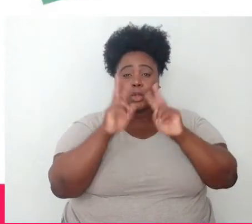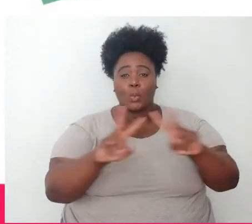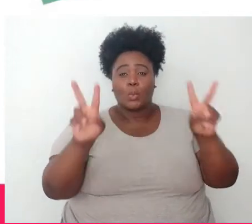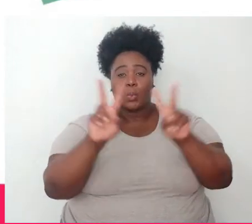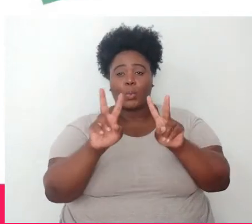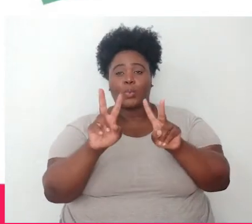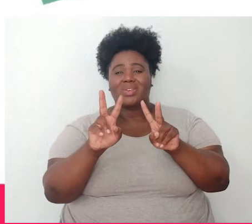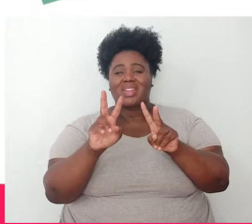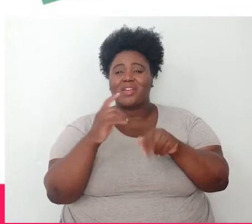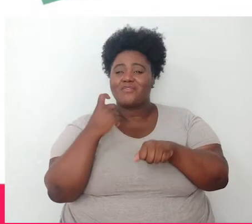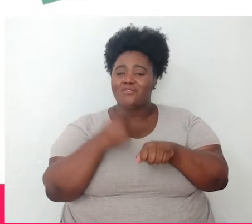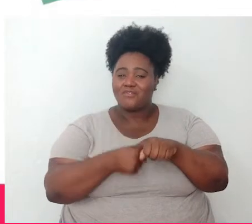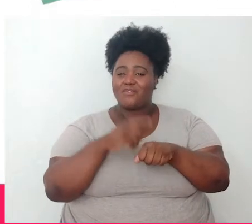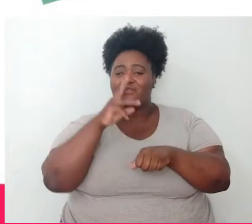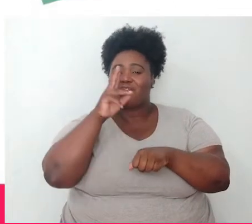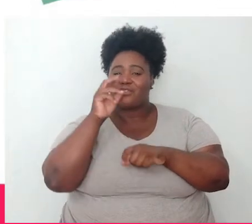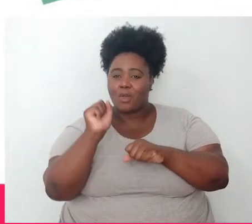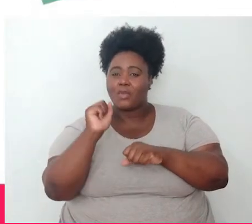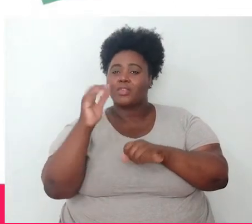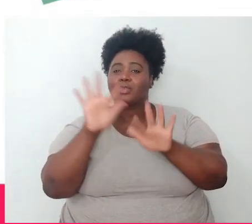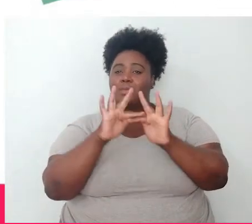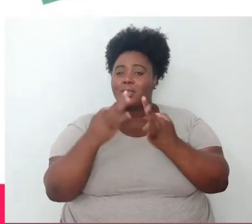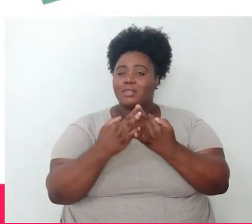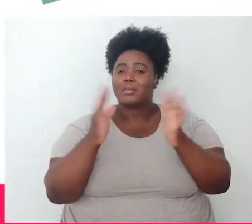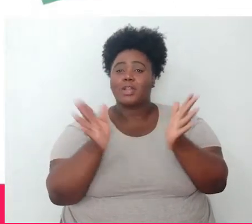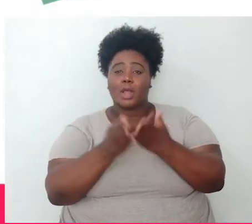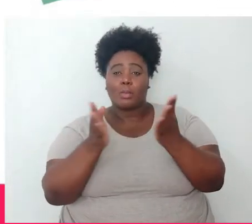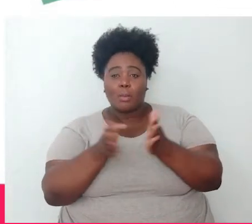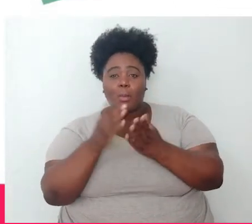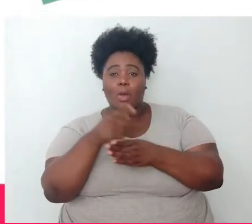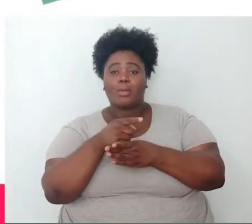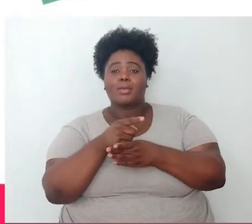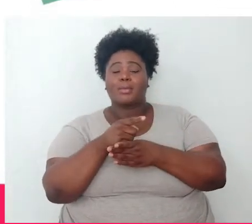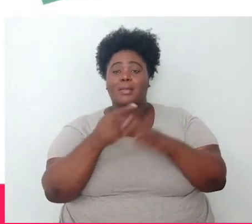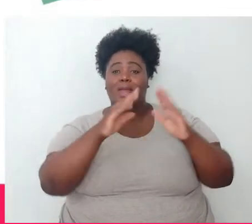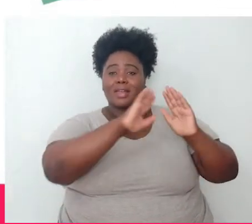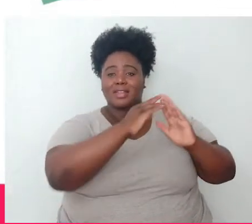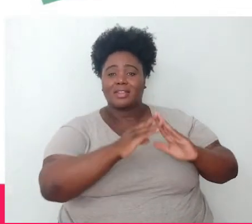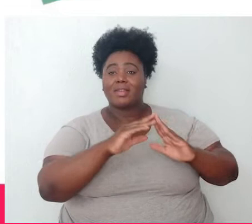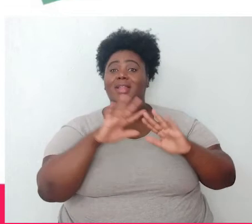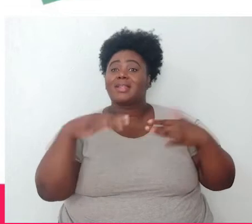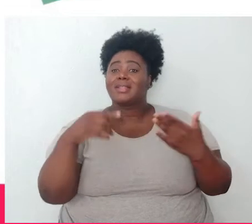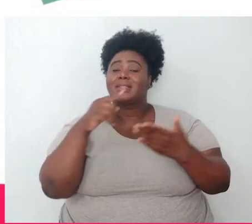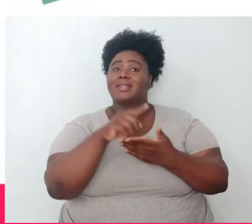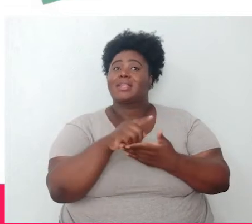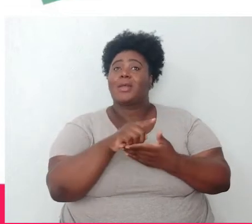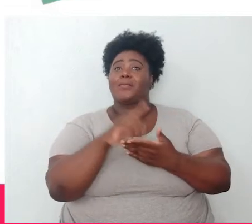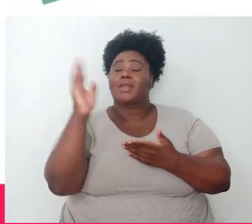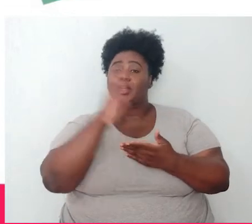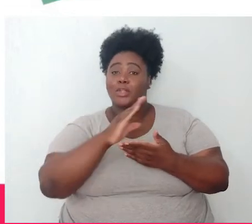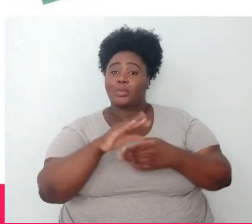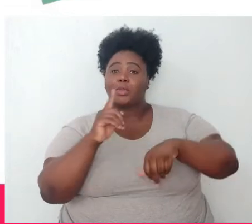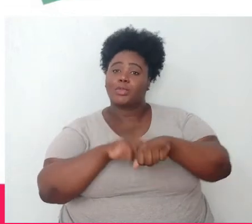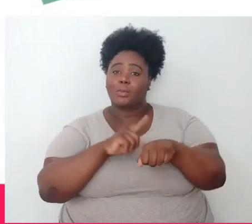muito bruto, muito brutal para as famílias mais pobres, para as periferias. Então, a questão social do Brasil nesse